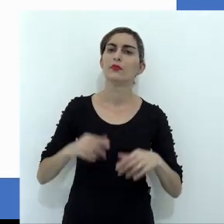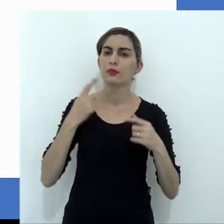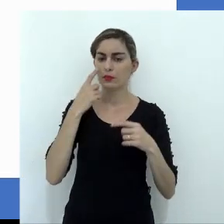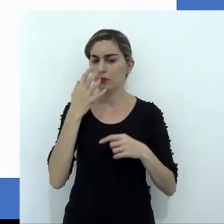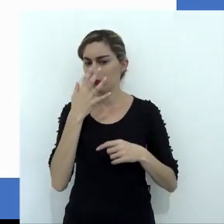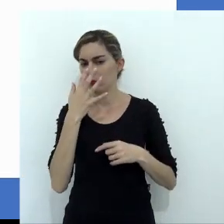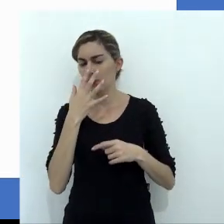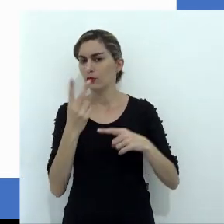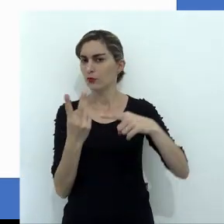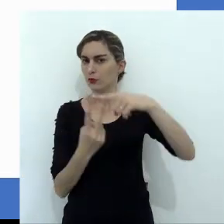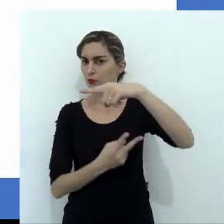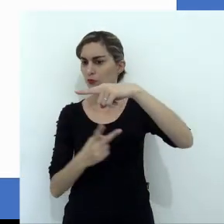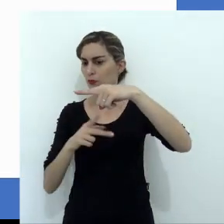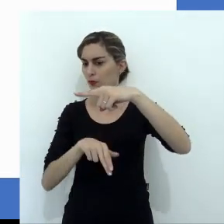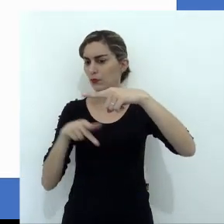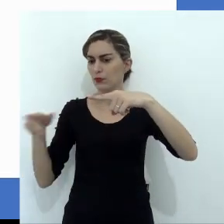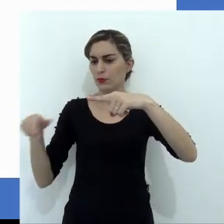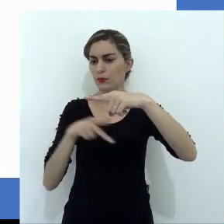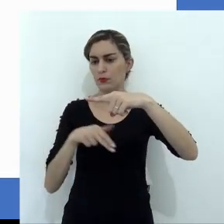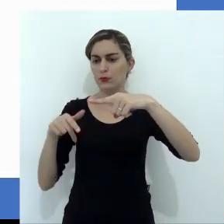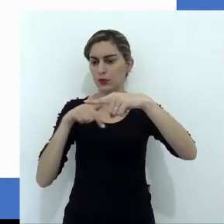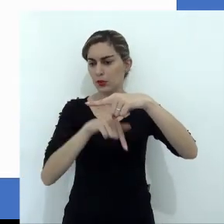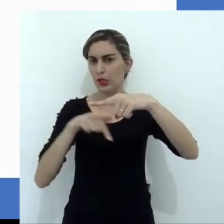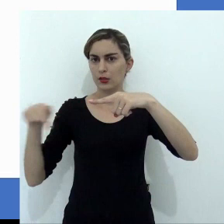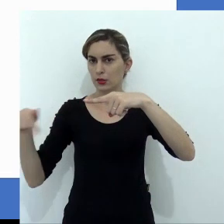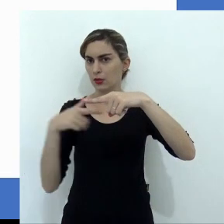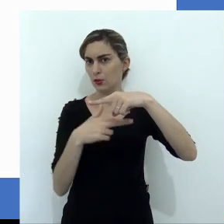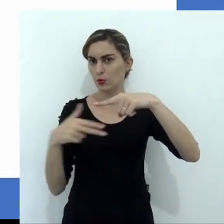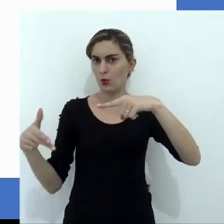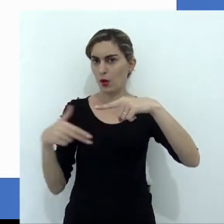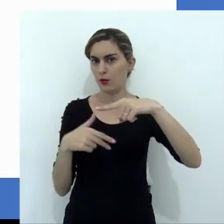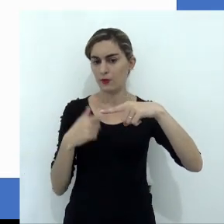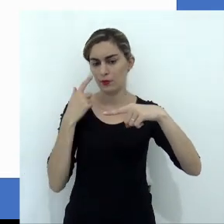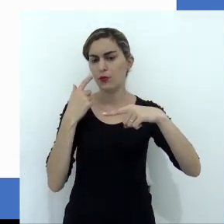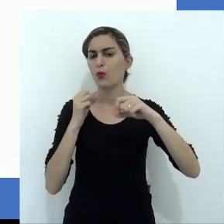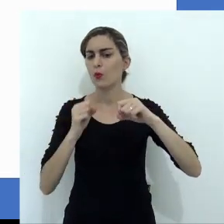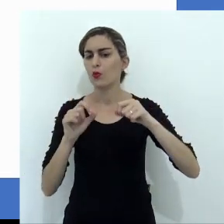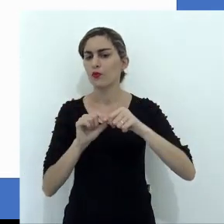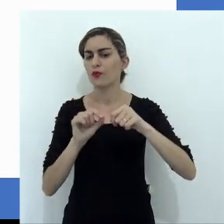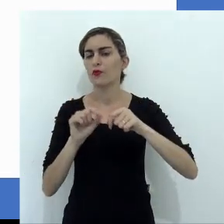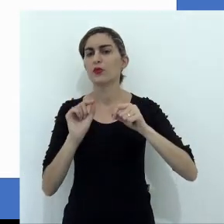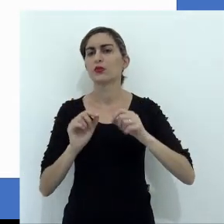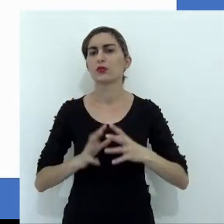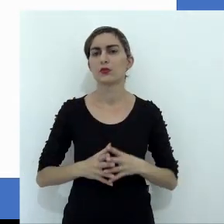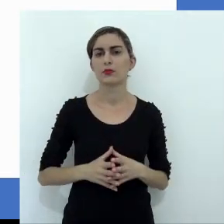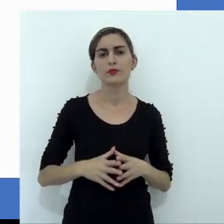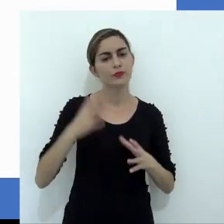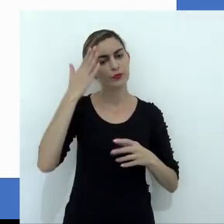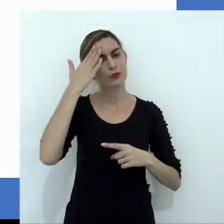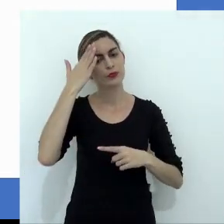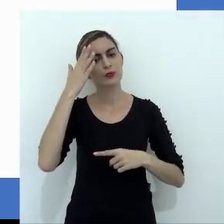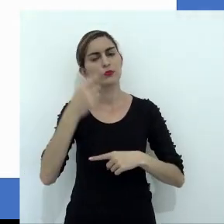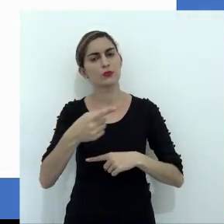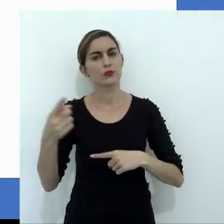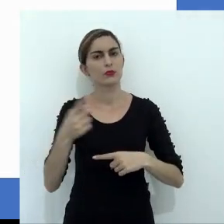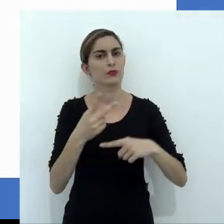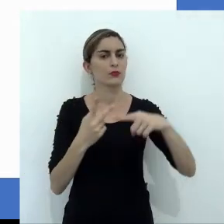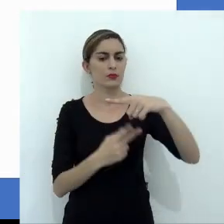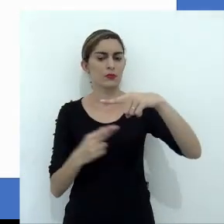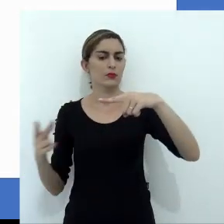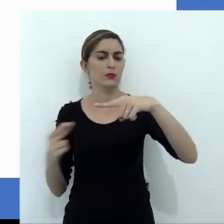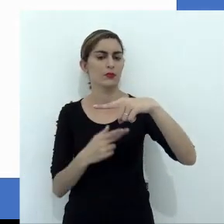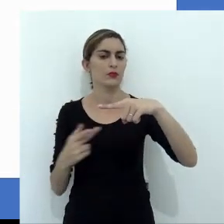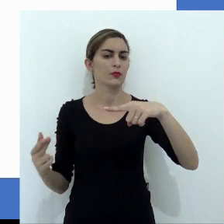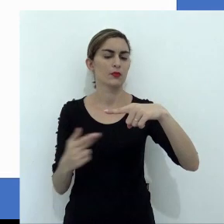5/7. Observe que os denominadores são iguais, beleza? Bom, então como é que a gente pode fazer aqui? Sabendo que eles são iguais,